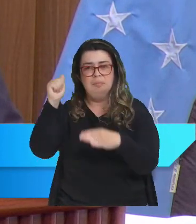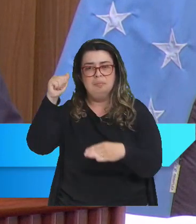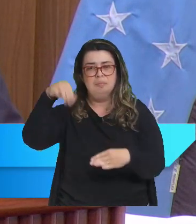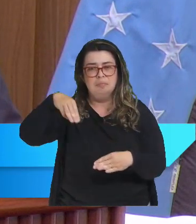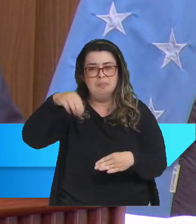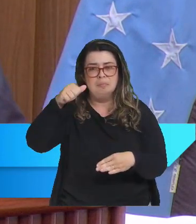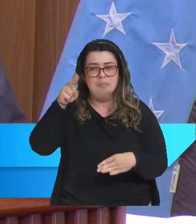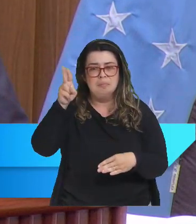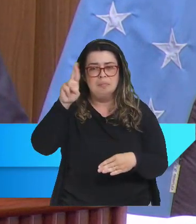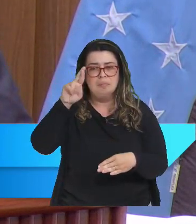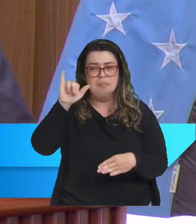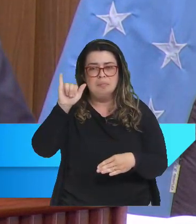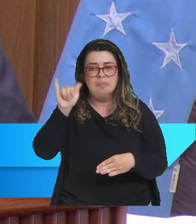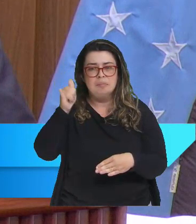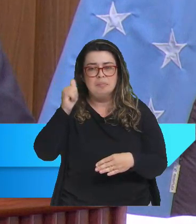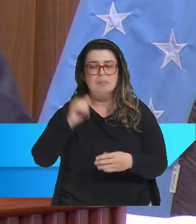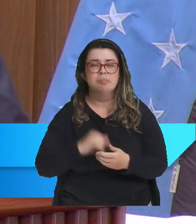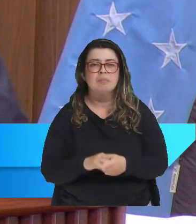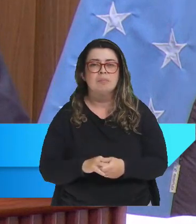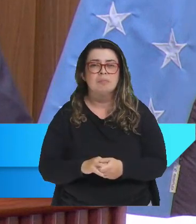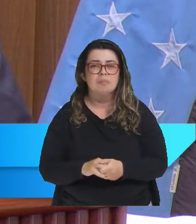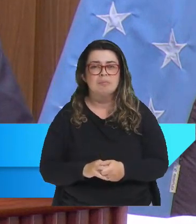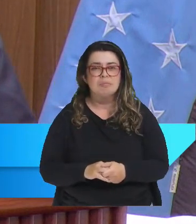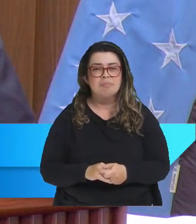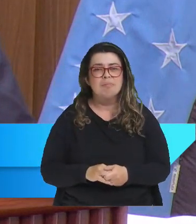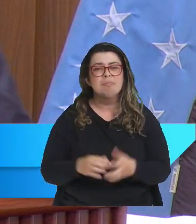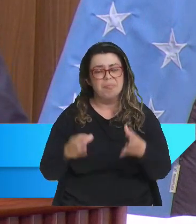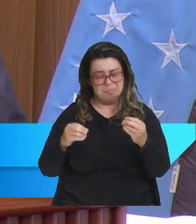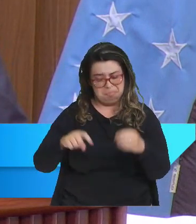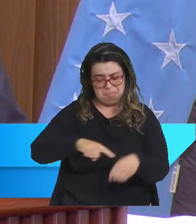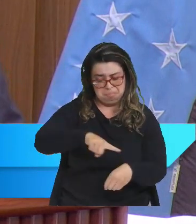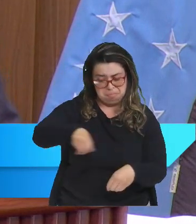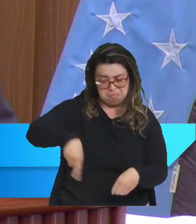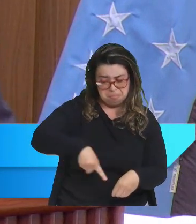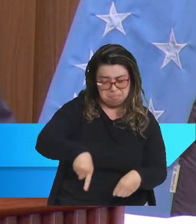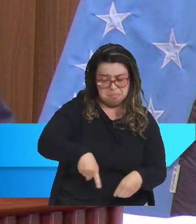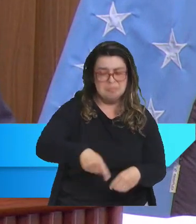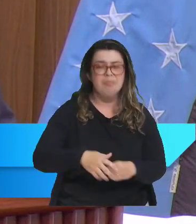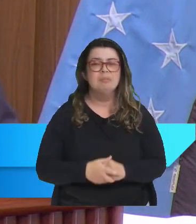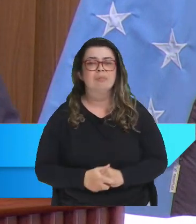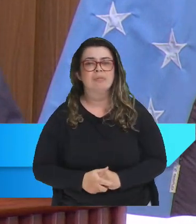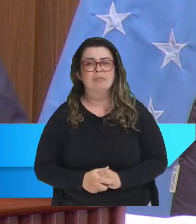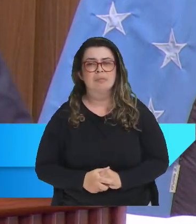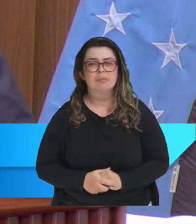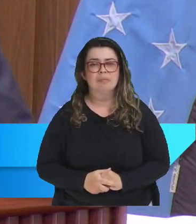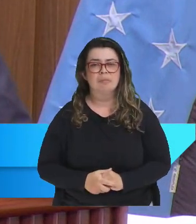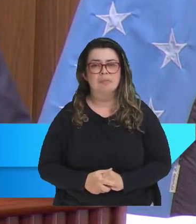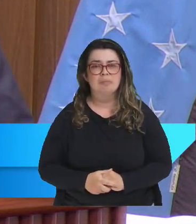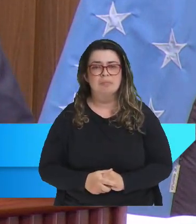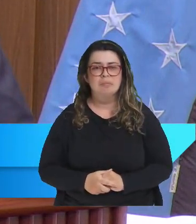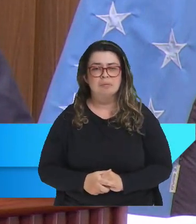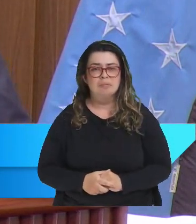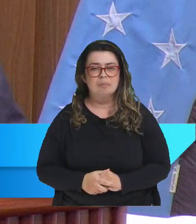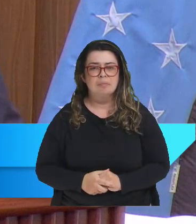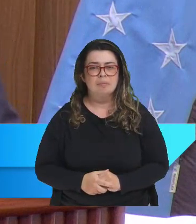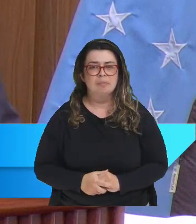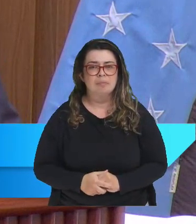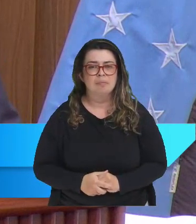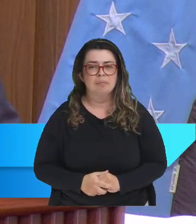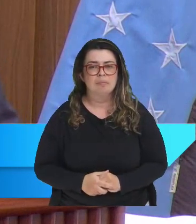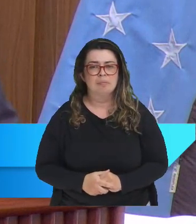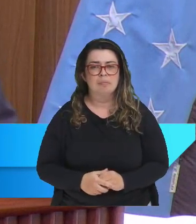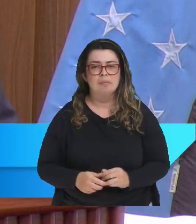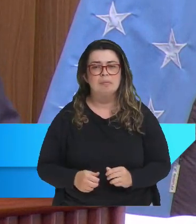E ali faz ali crateras, né, num encosto, no acostamento da estrada ali, com o terreno